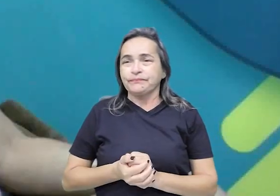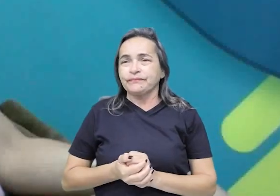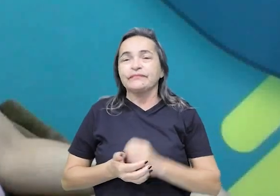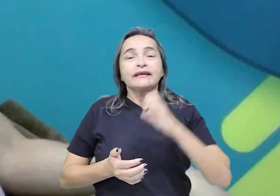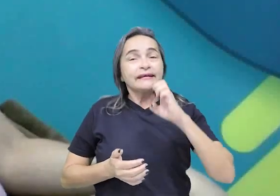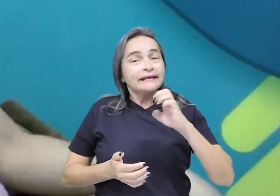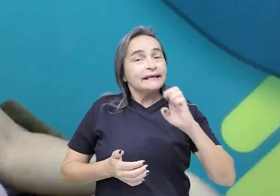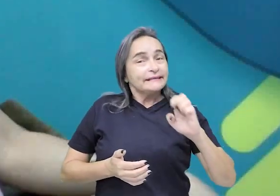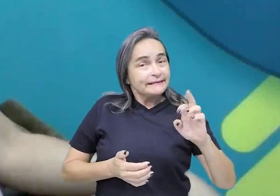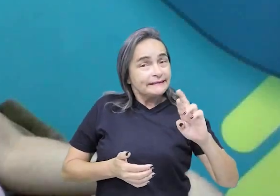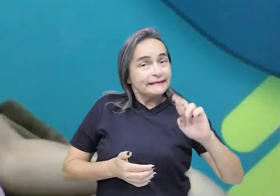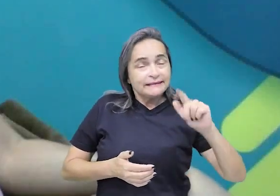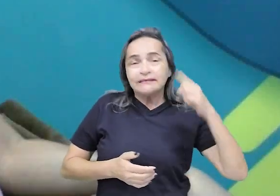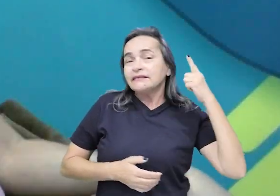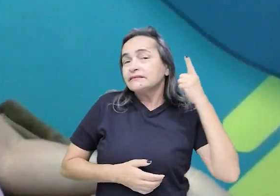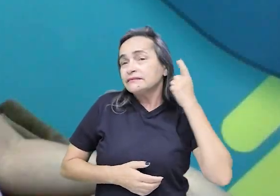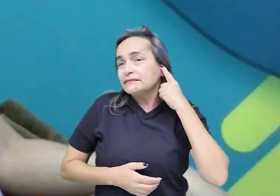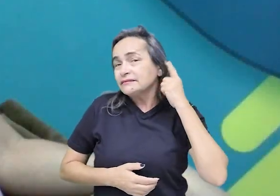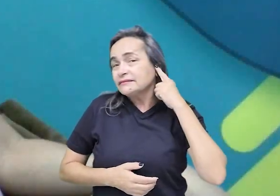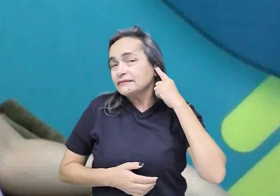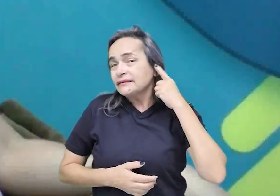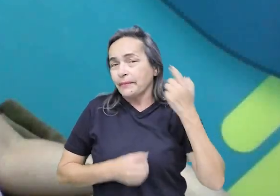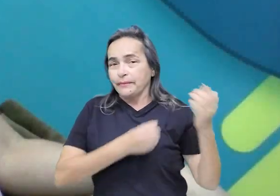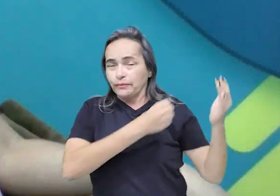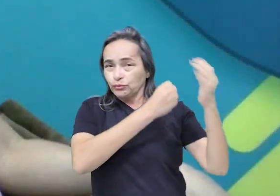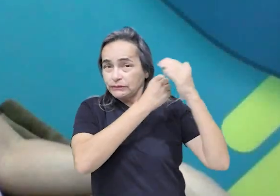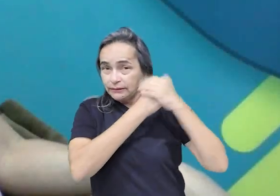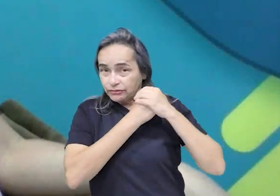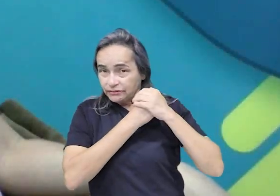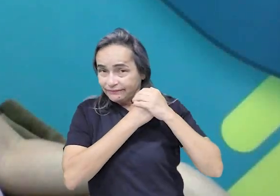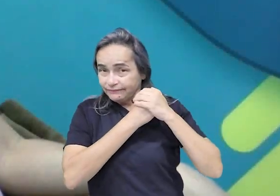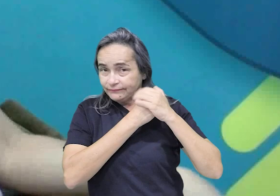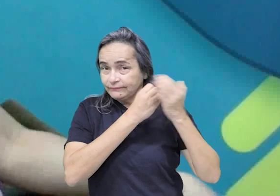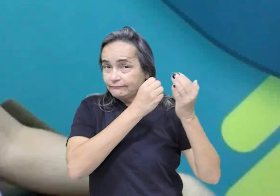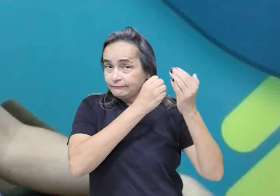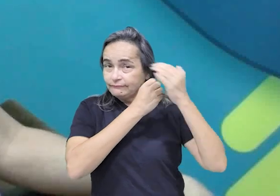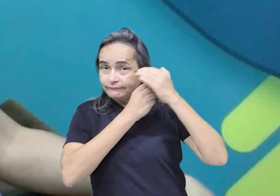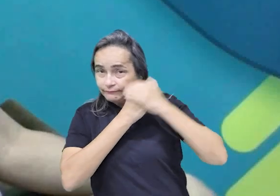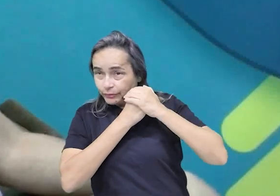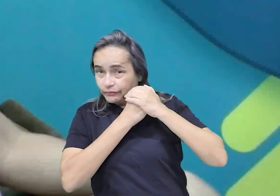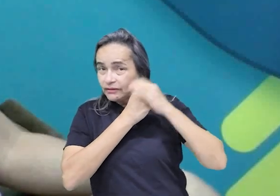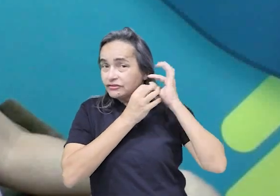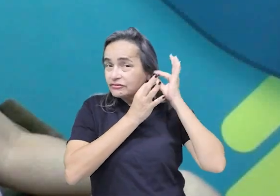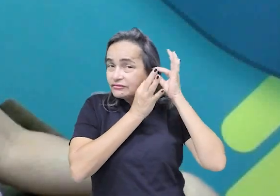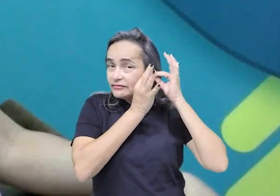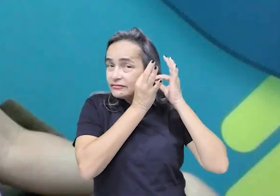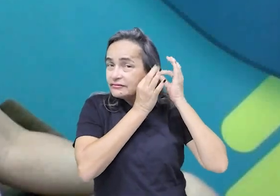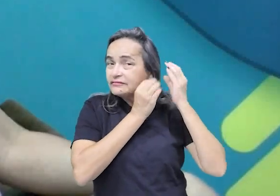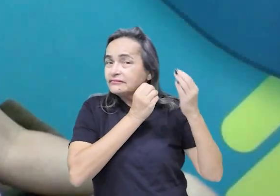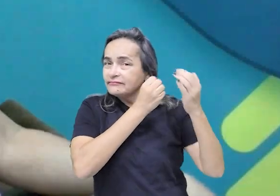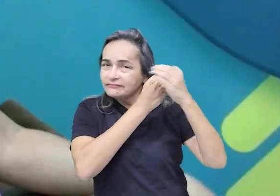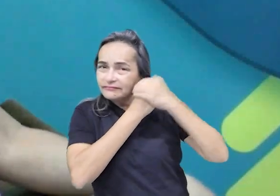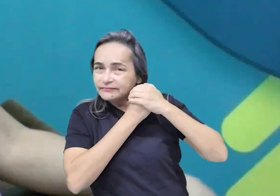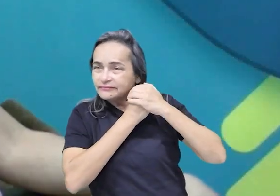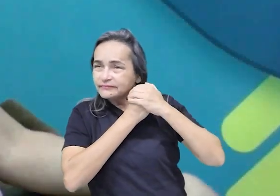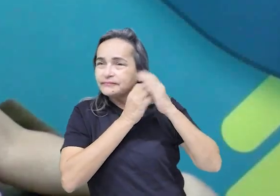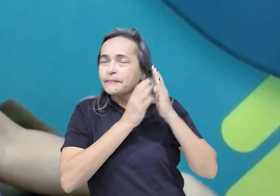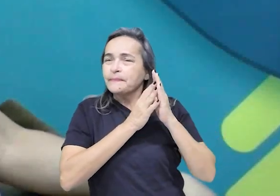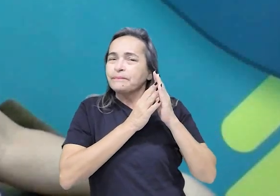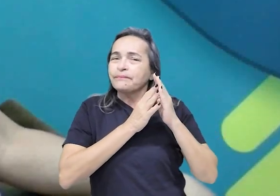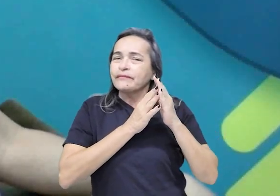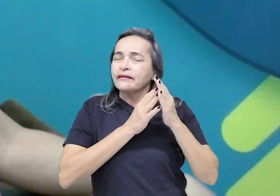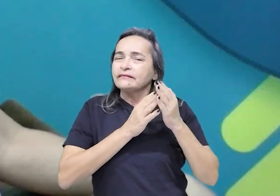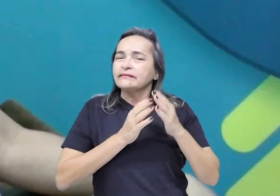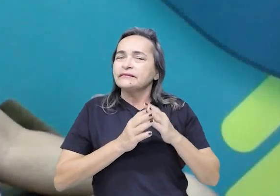cera que a gente produz no ouvido, ela é para proteger mesmo. Ela é uma secreção, né, que protege, impede